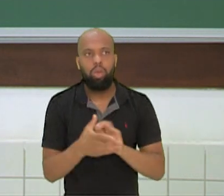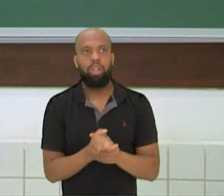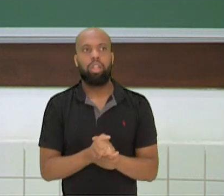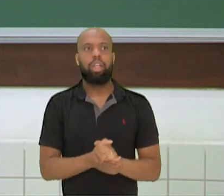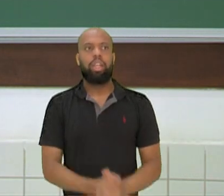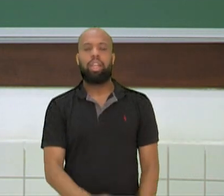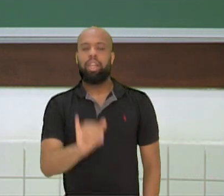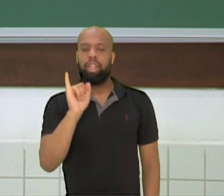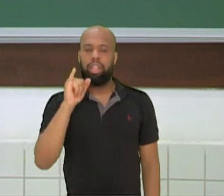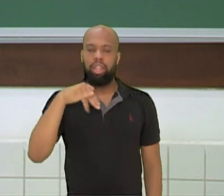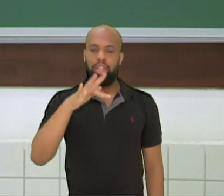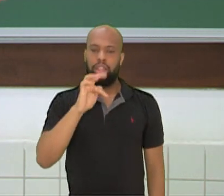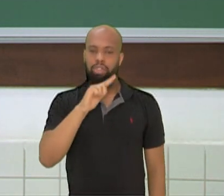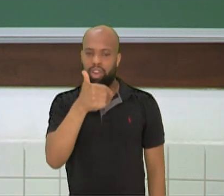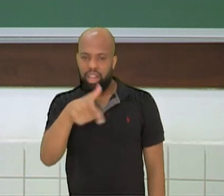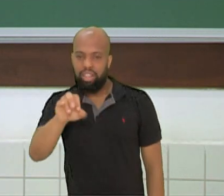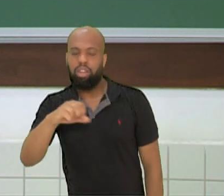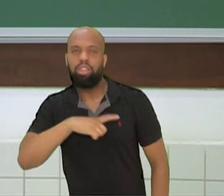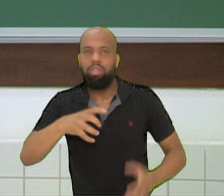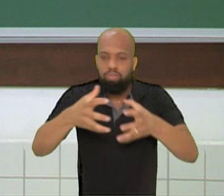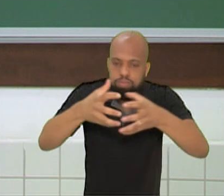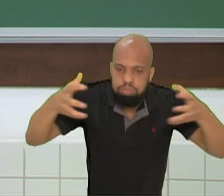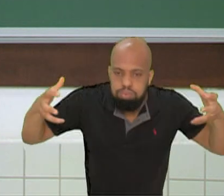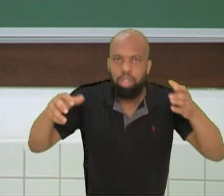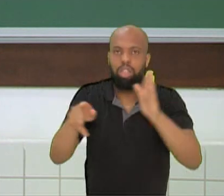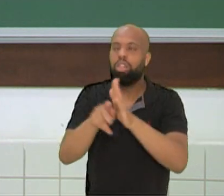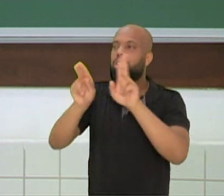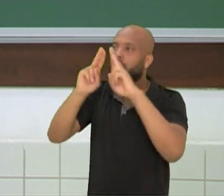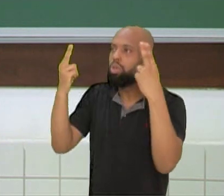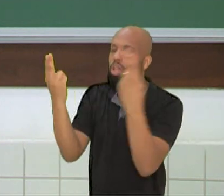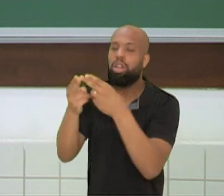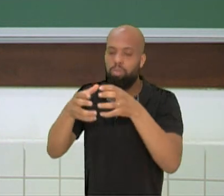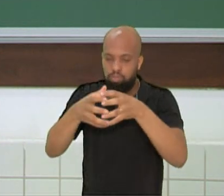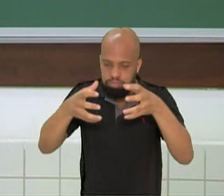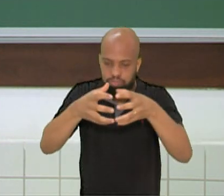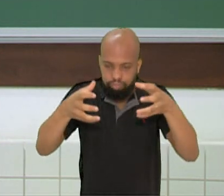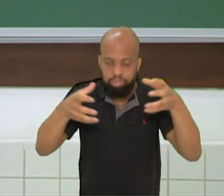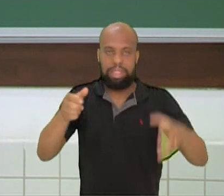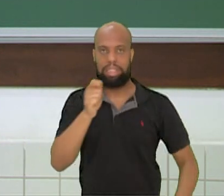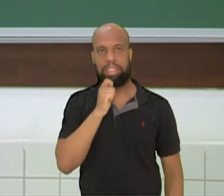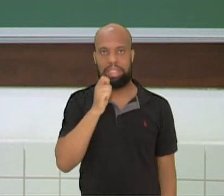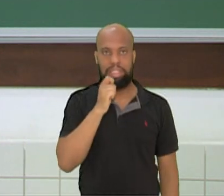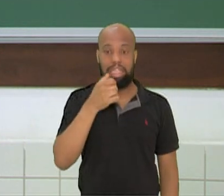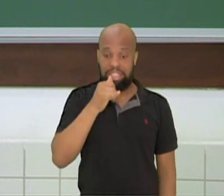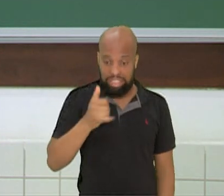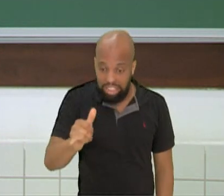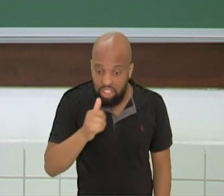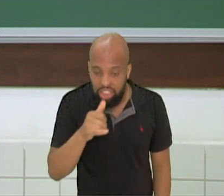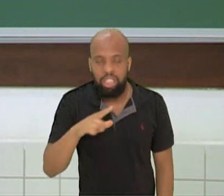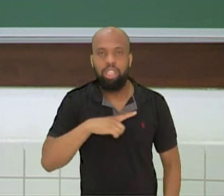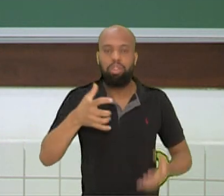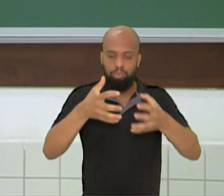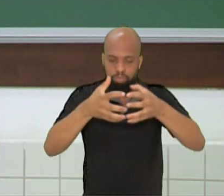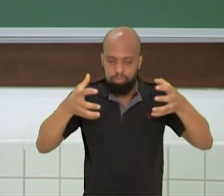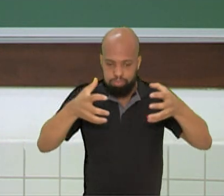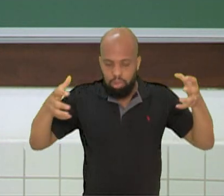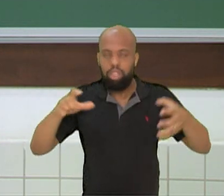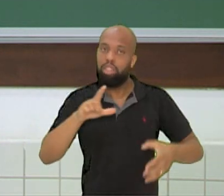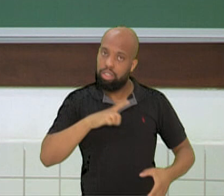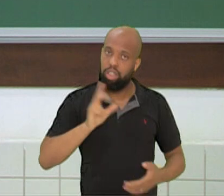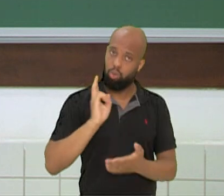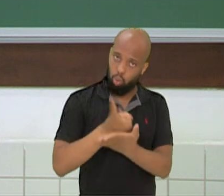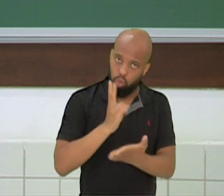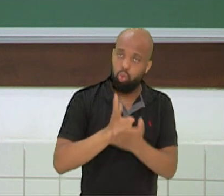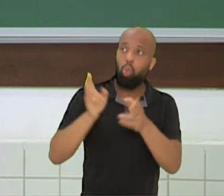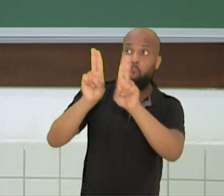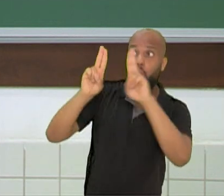como referência? O universo está em expansão, ele ainda está em crescimento, a energia ainda está fazendo com que tenha essa